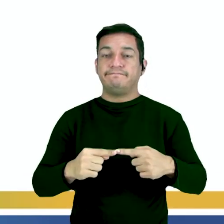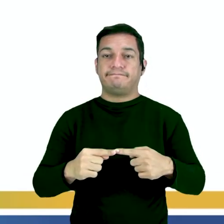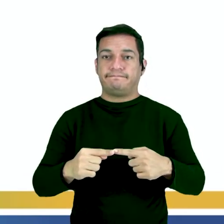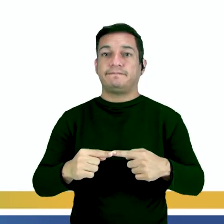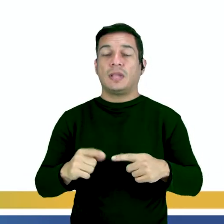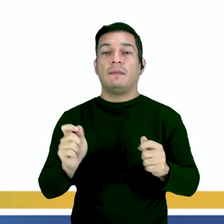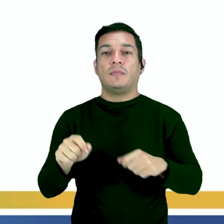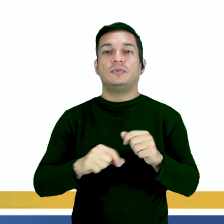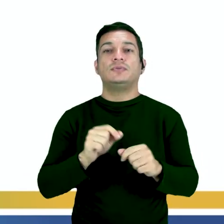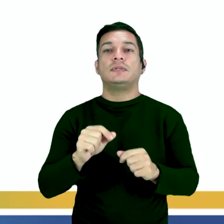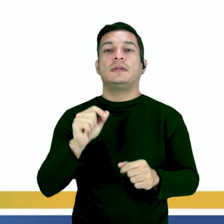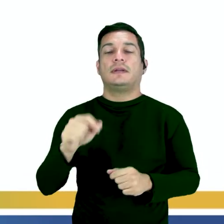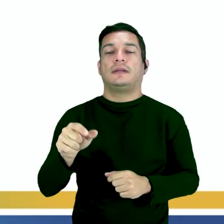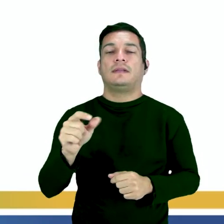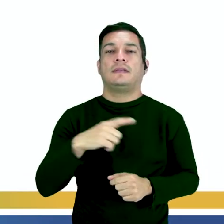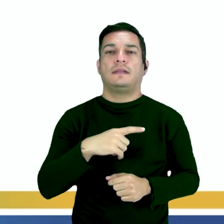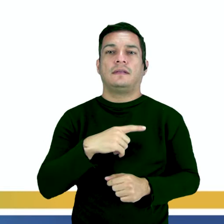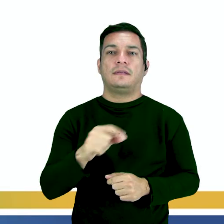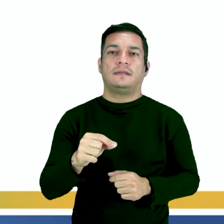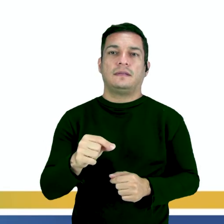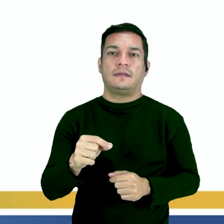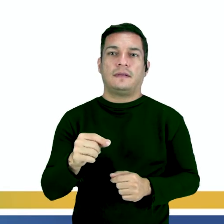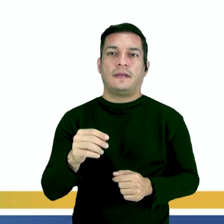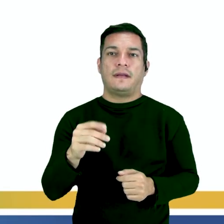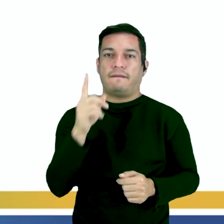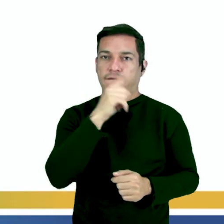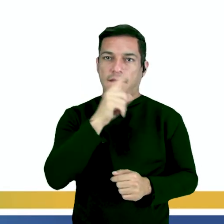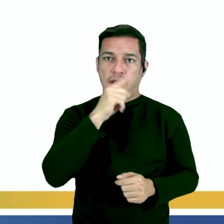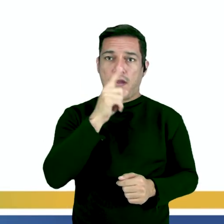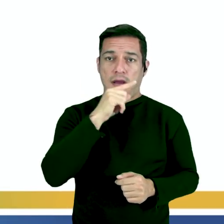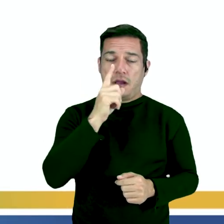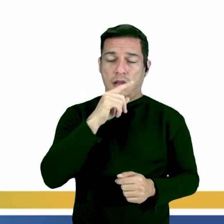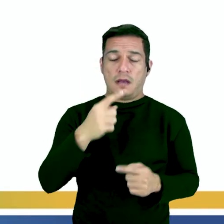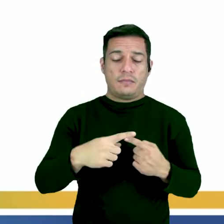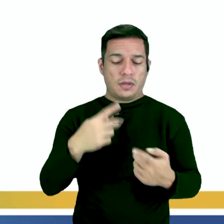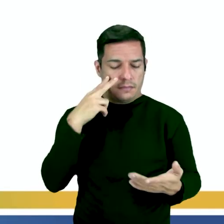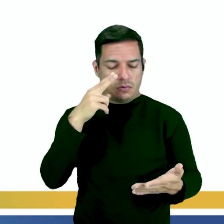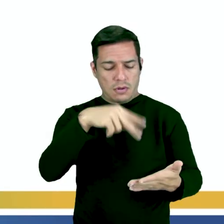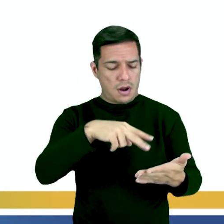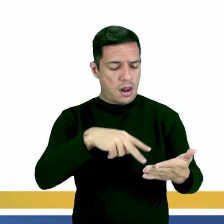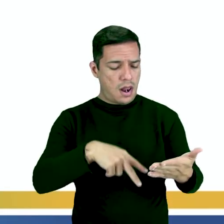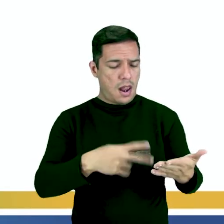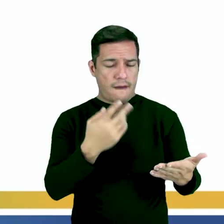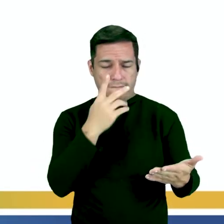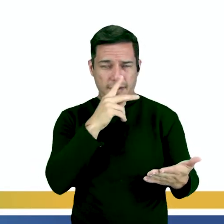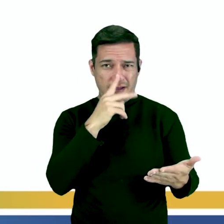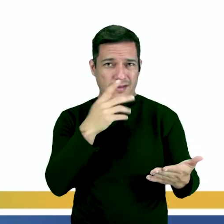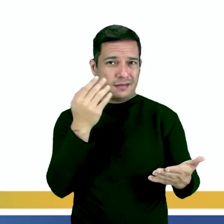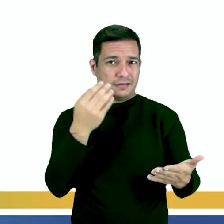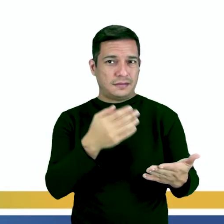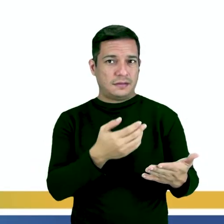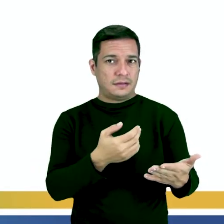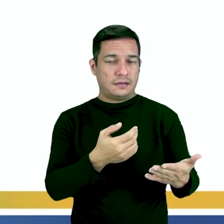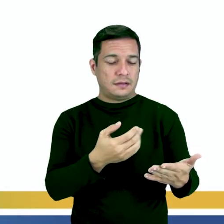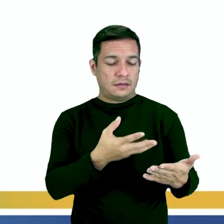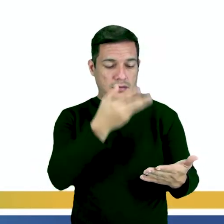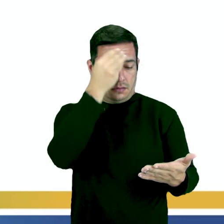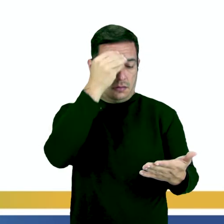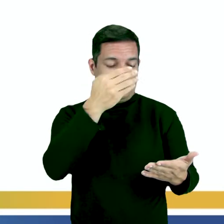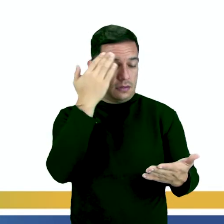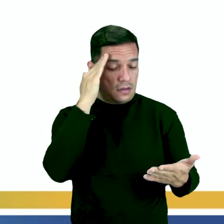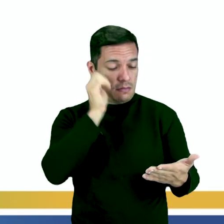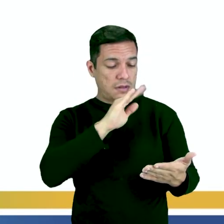pode ferir, na verdade, ali a interpretação que o autor espera passar. Por isso é super importante considerar